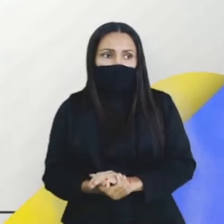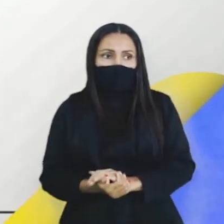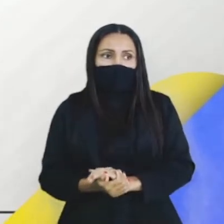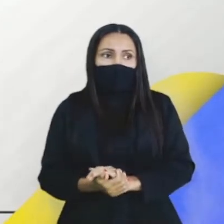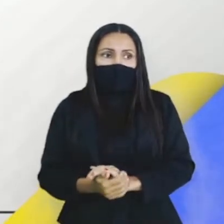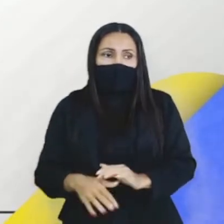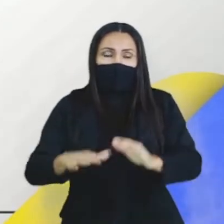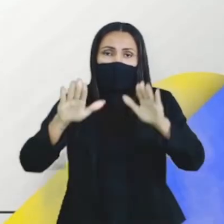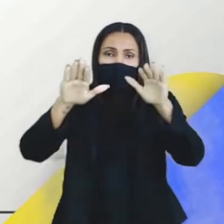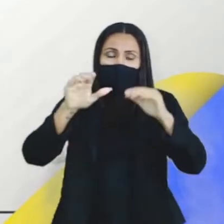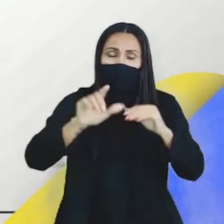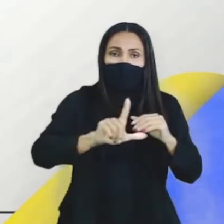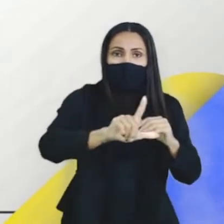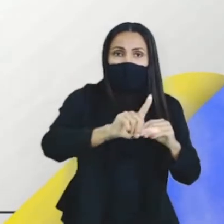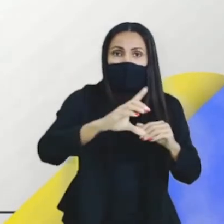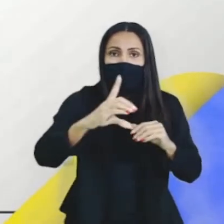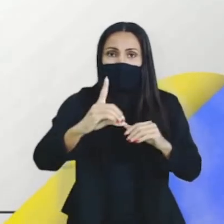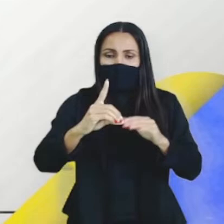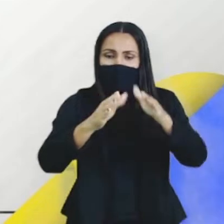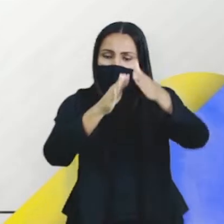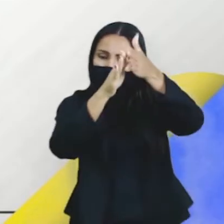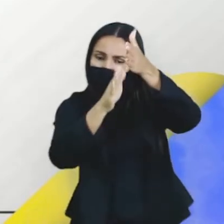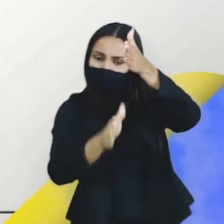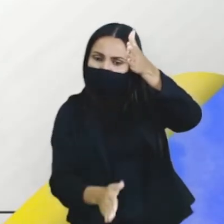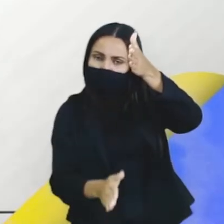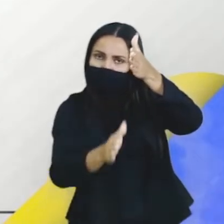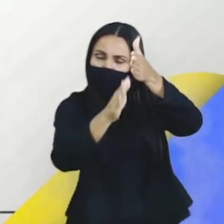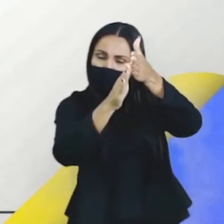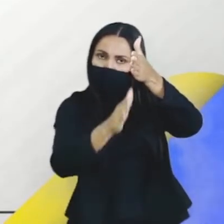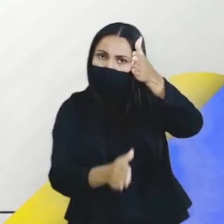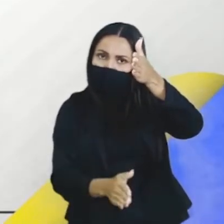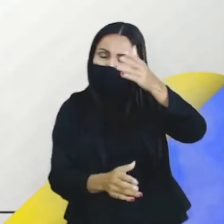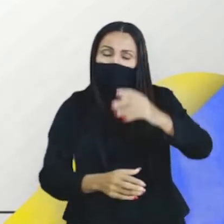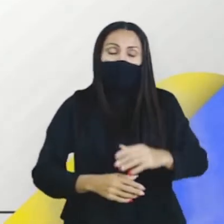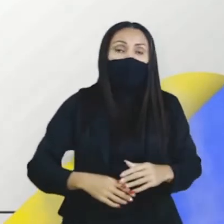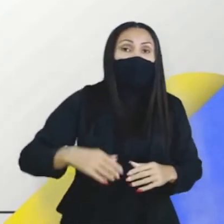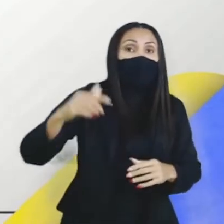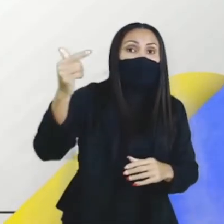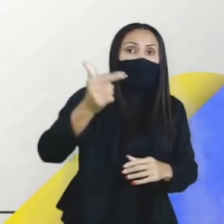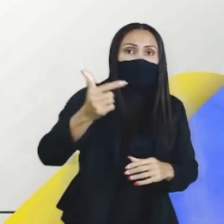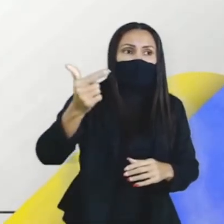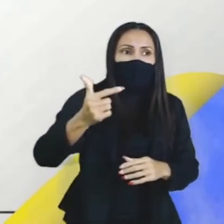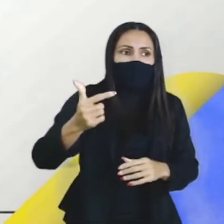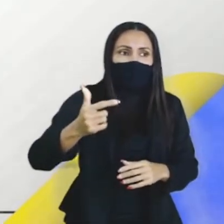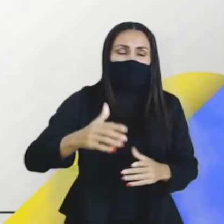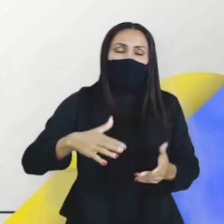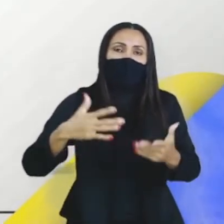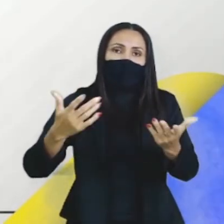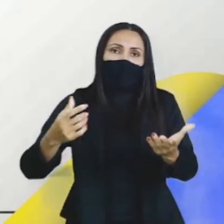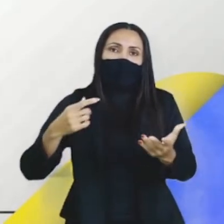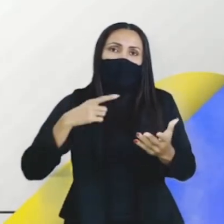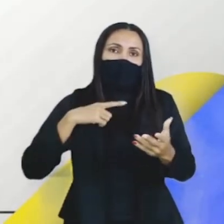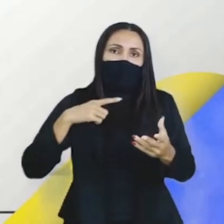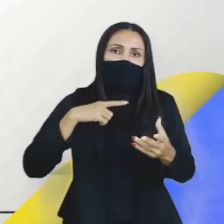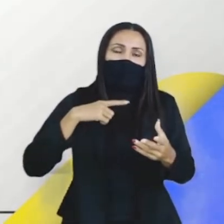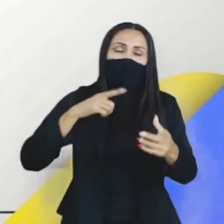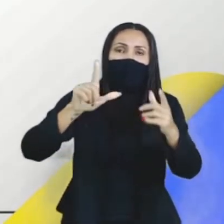com LD, nós temos a lateral direita. E na segunda imagem, na face que está sinalizada